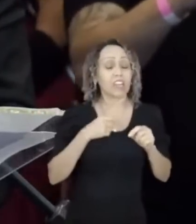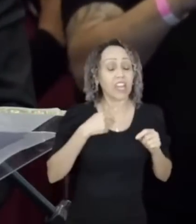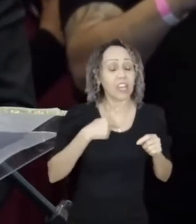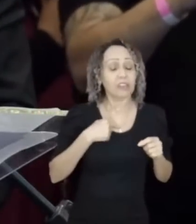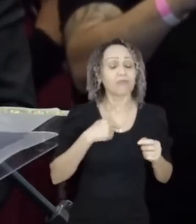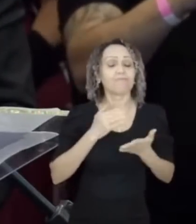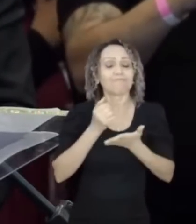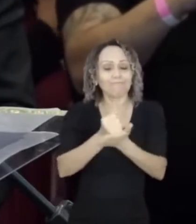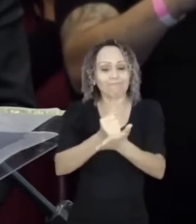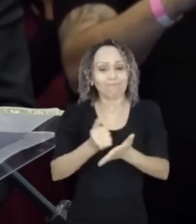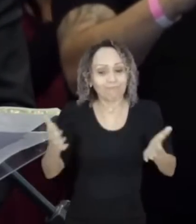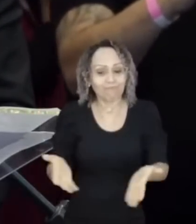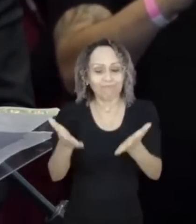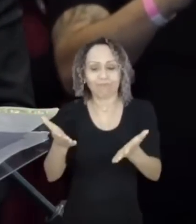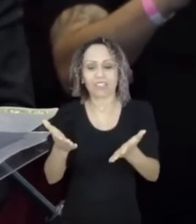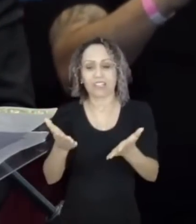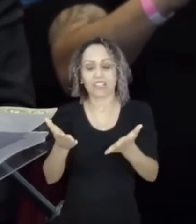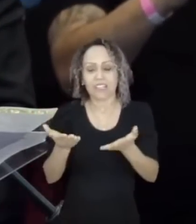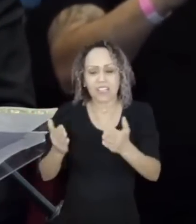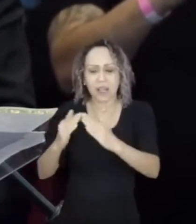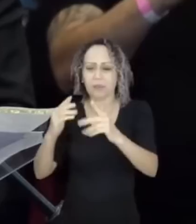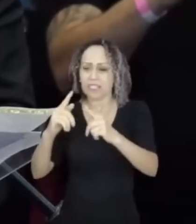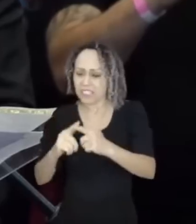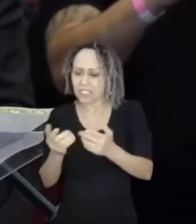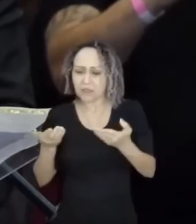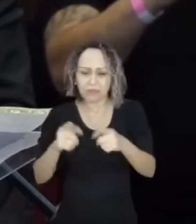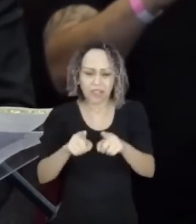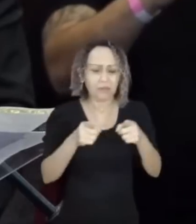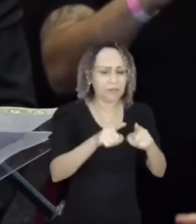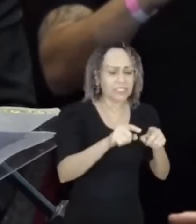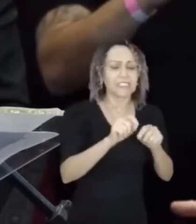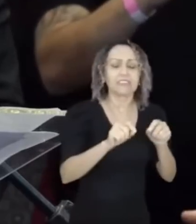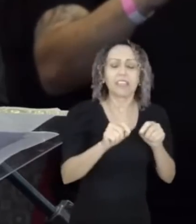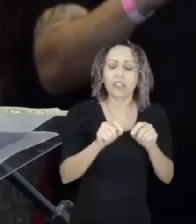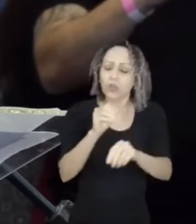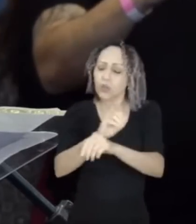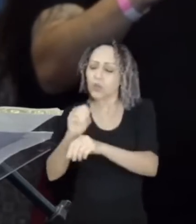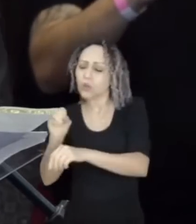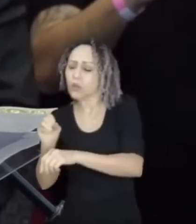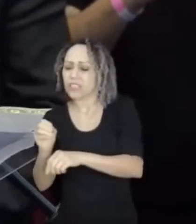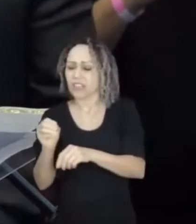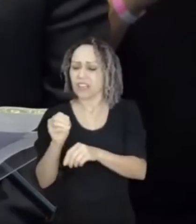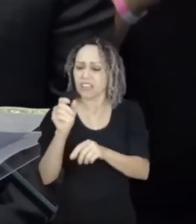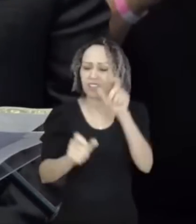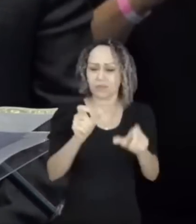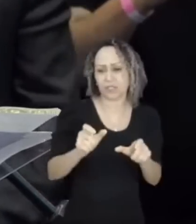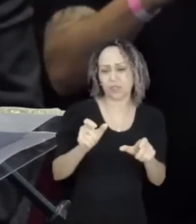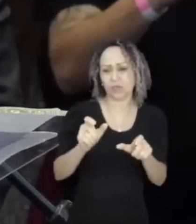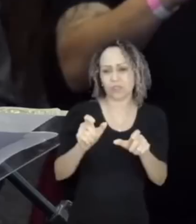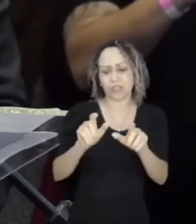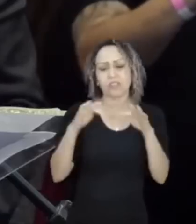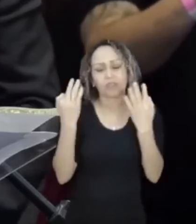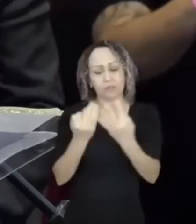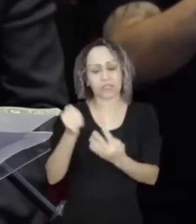no cuidado com a vida das pessoas e das famílias brasileiras. Sei muito bem que em todas as regiões do Brasil há